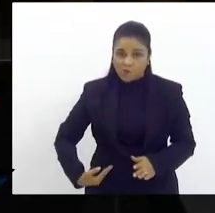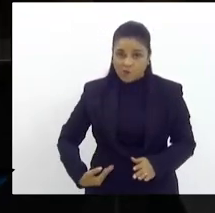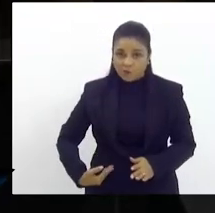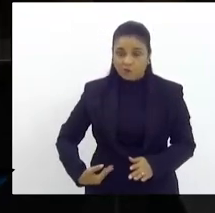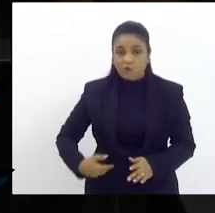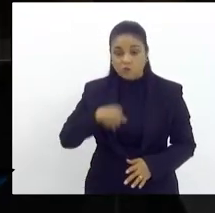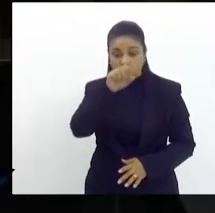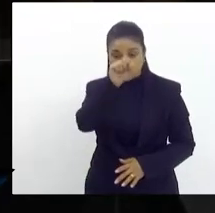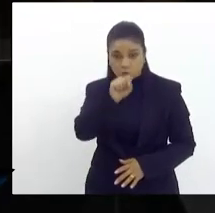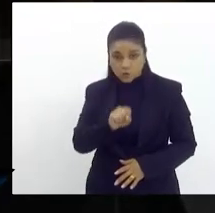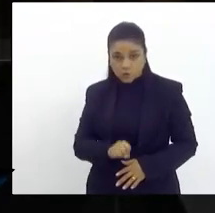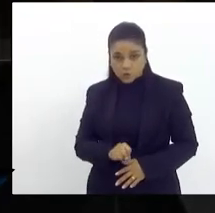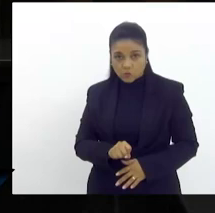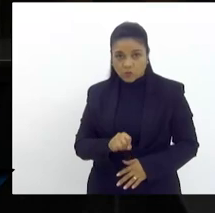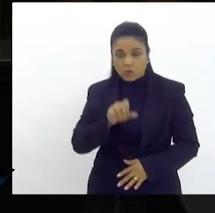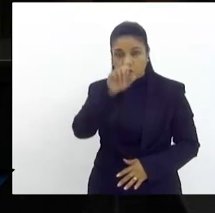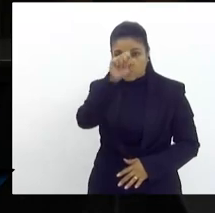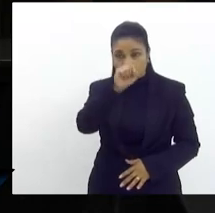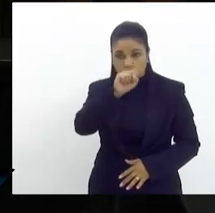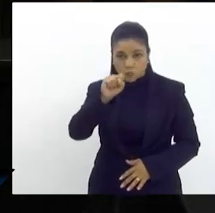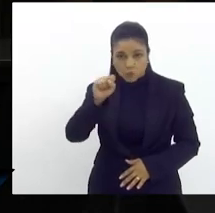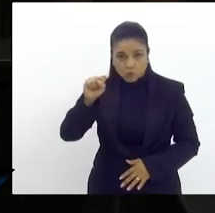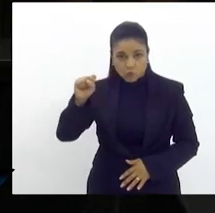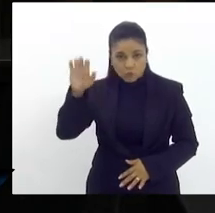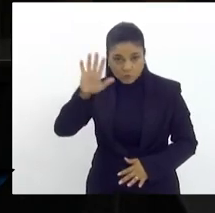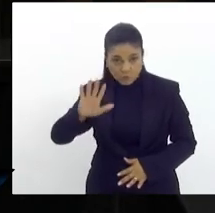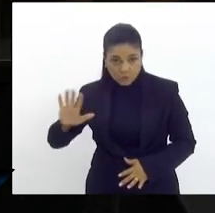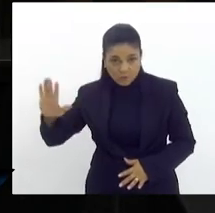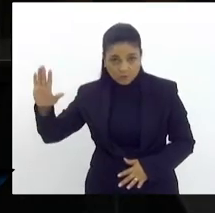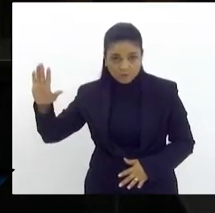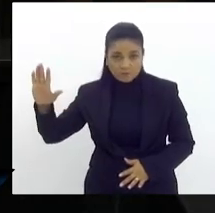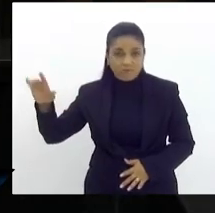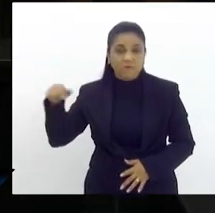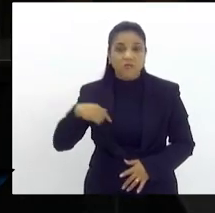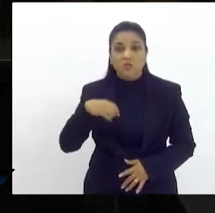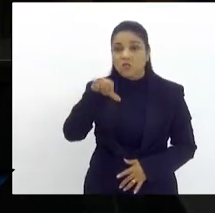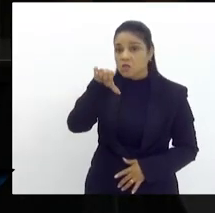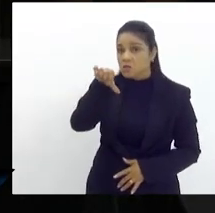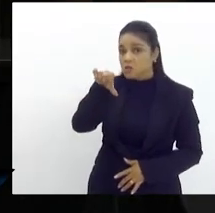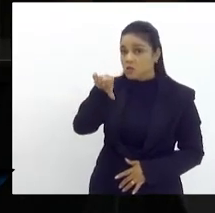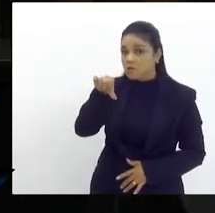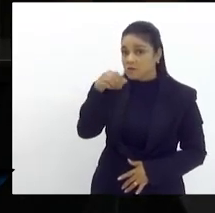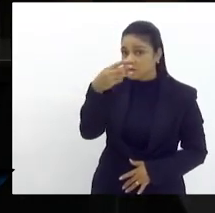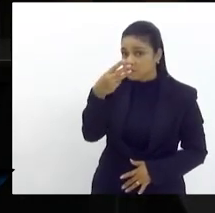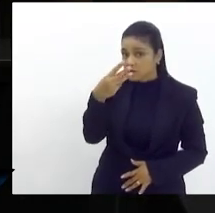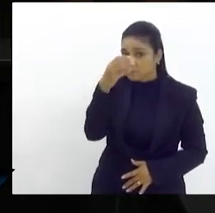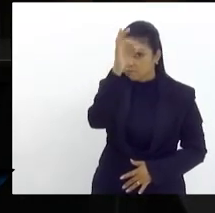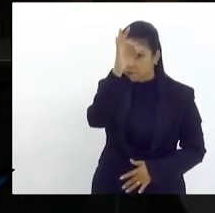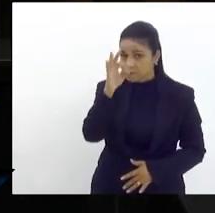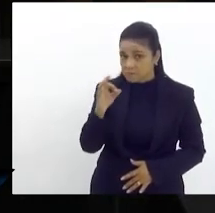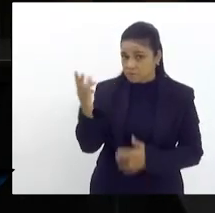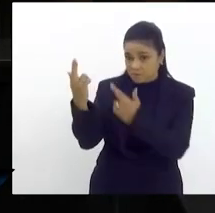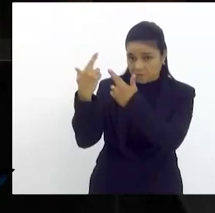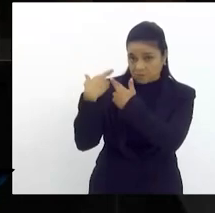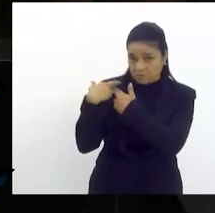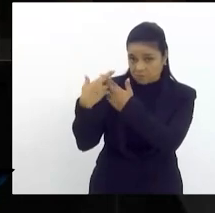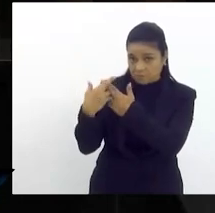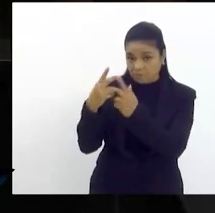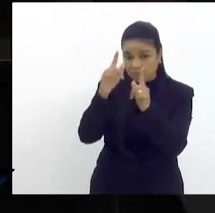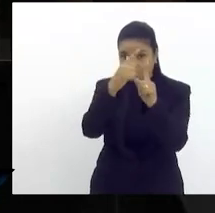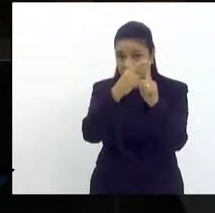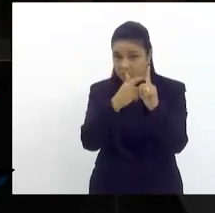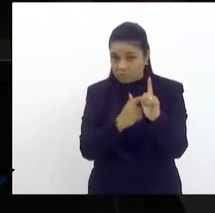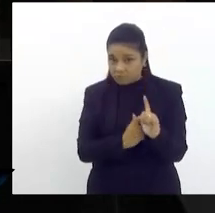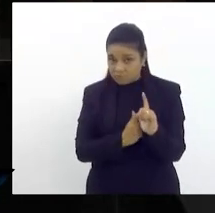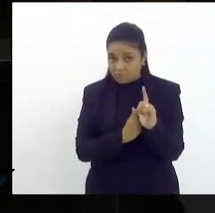sudeste que são responsáveis por 93% de toda a dívida que os